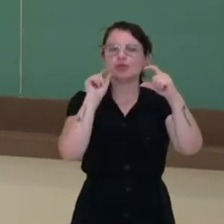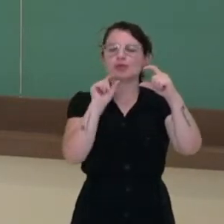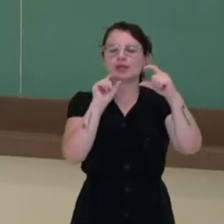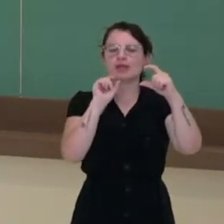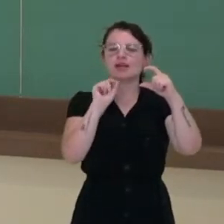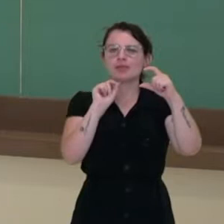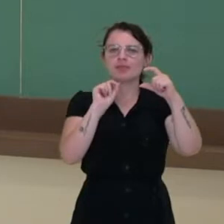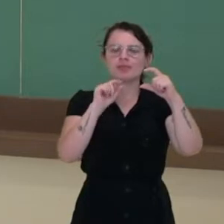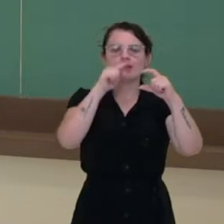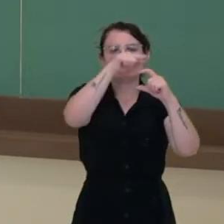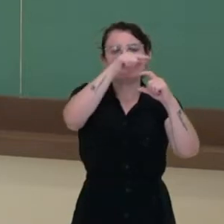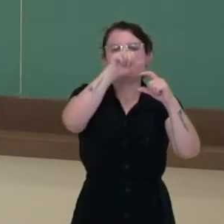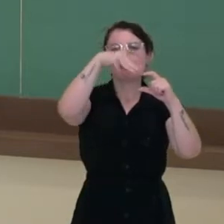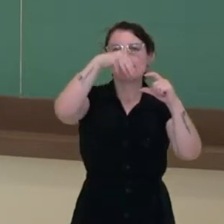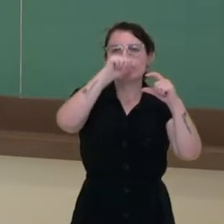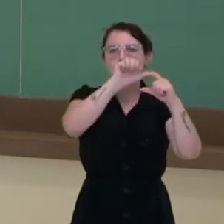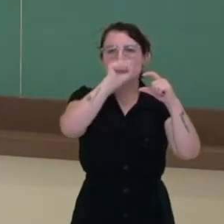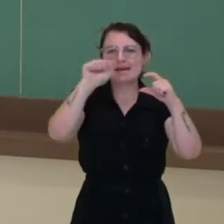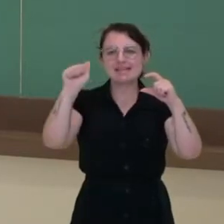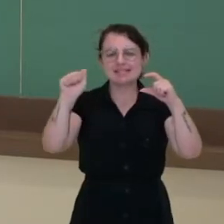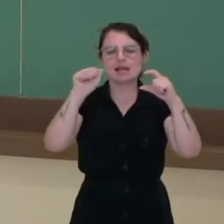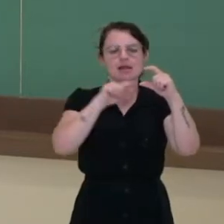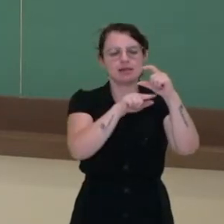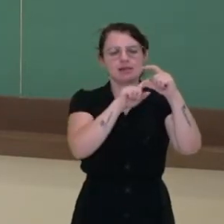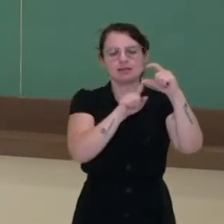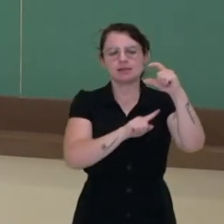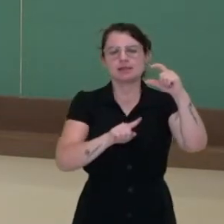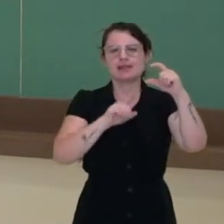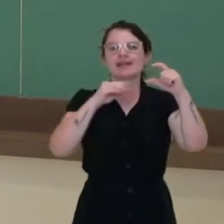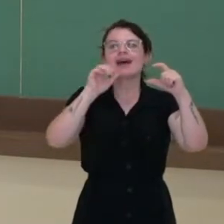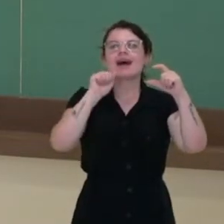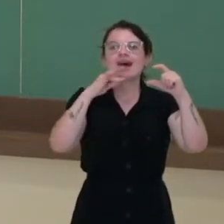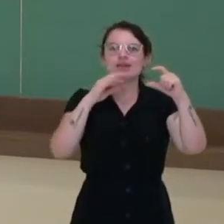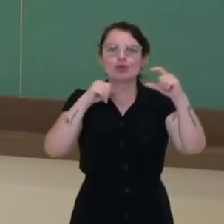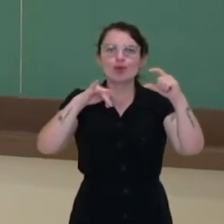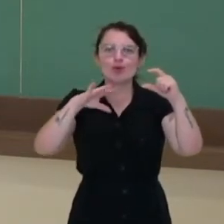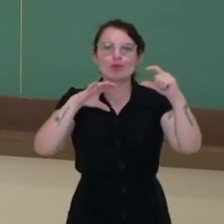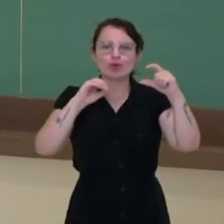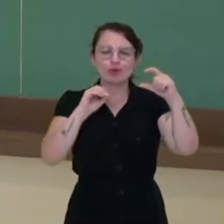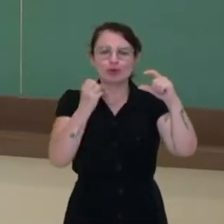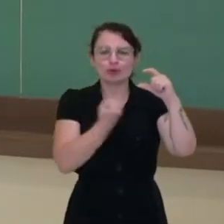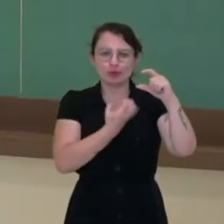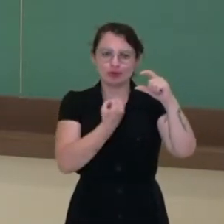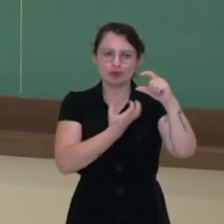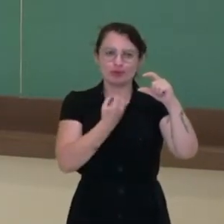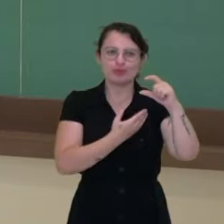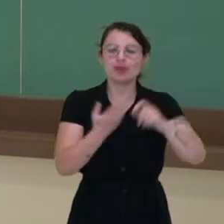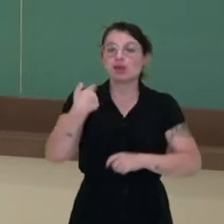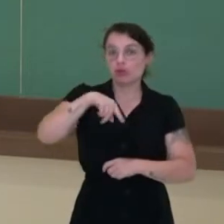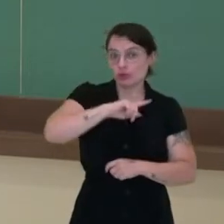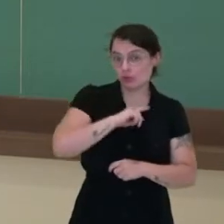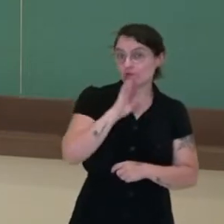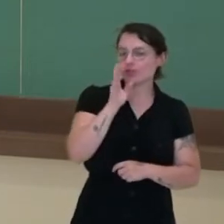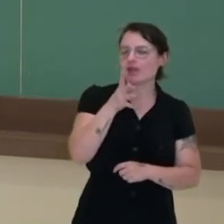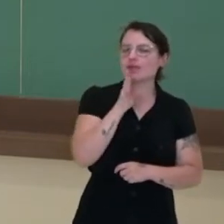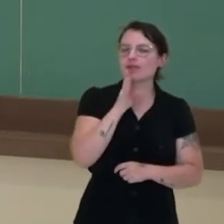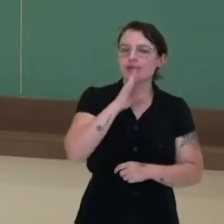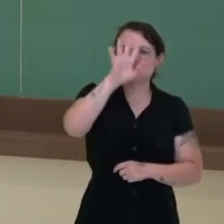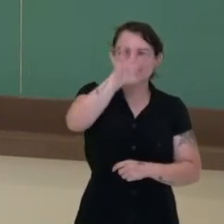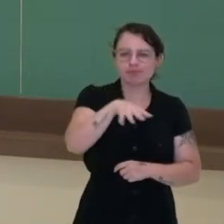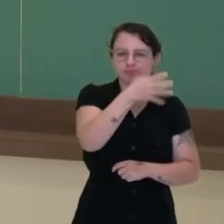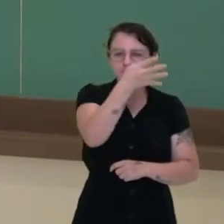massa atômica e o número atômico. E os elementos químicos que nós conhecemos